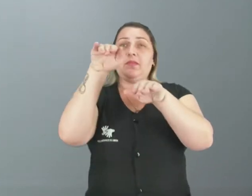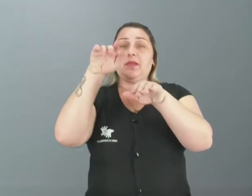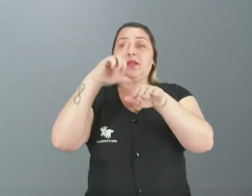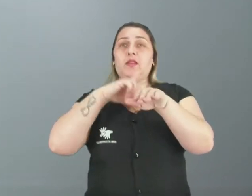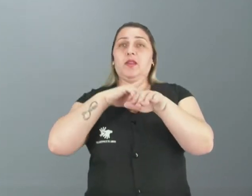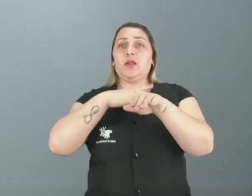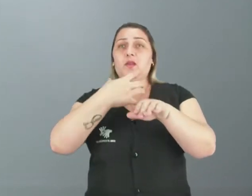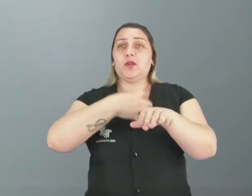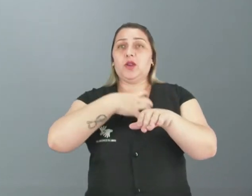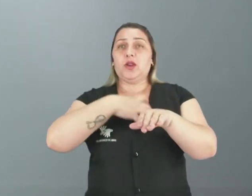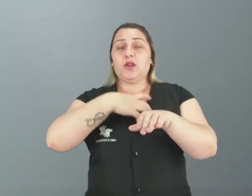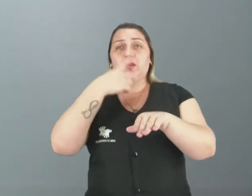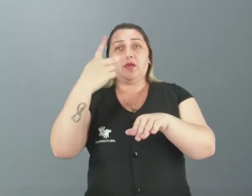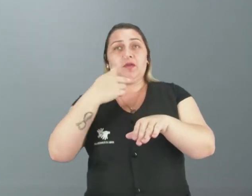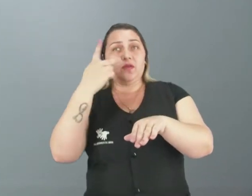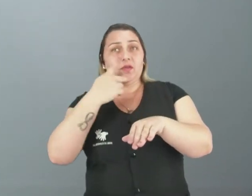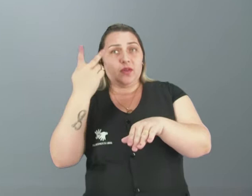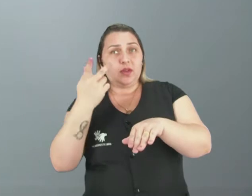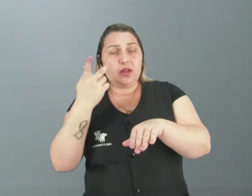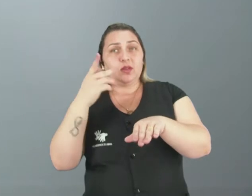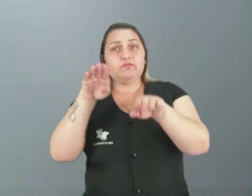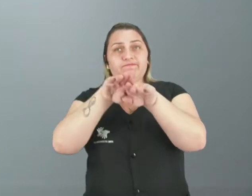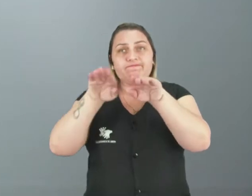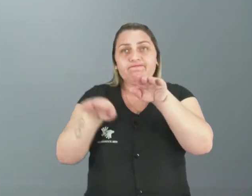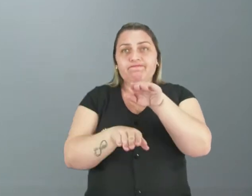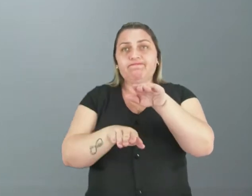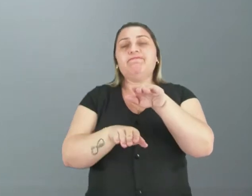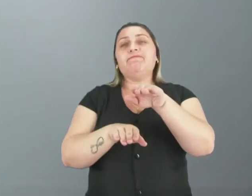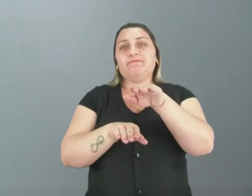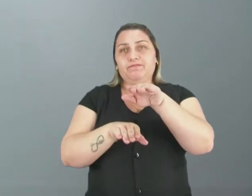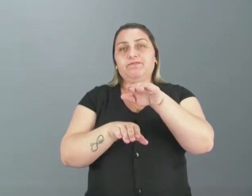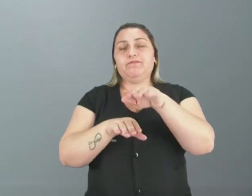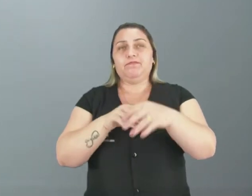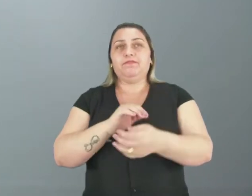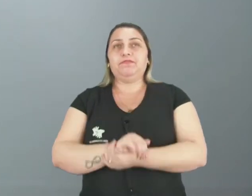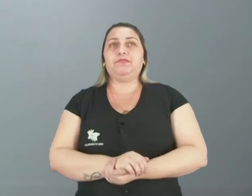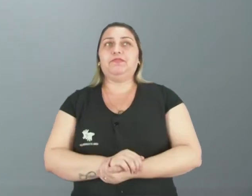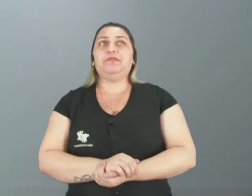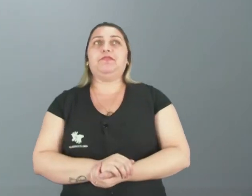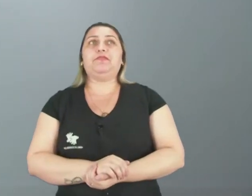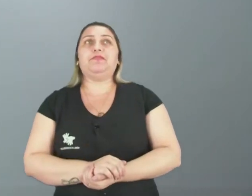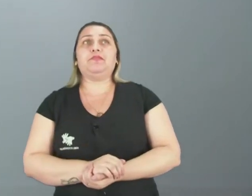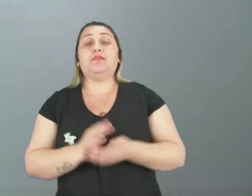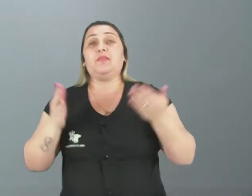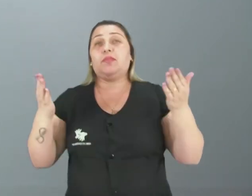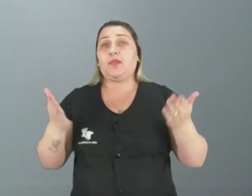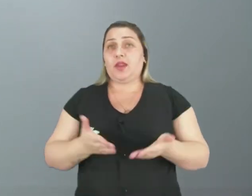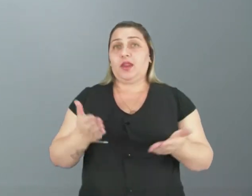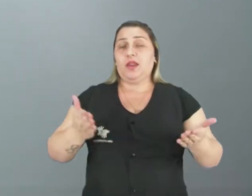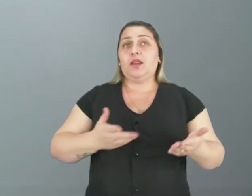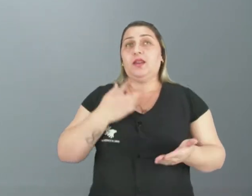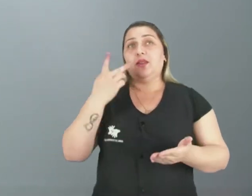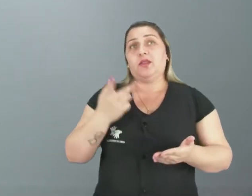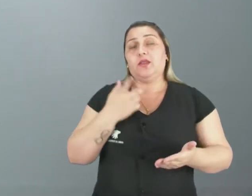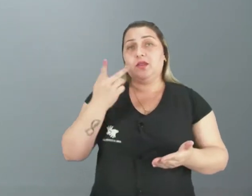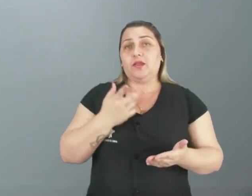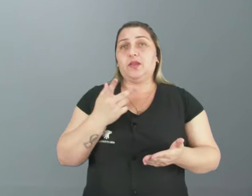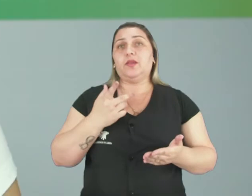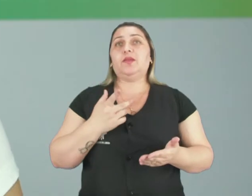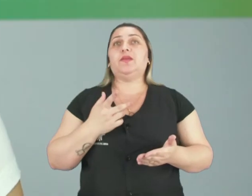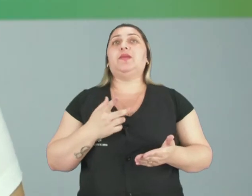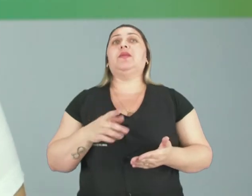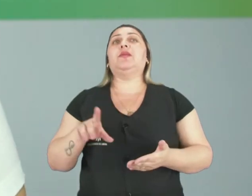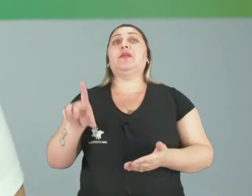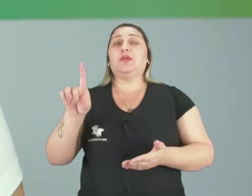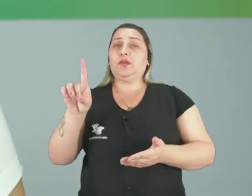uma forma diferente de falar de uma pessoa que tem um nível social um pouquinho mais baixo, né? E hoje nós vamos falar especificamente sobre